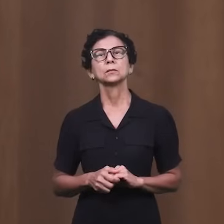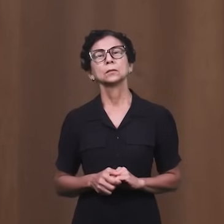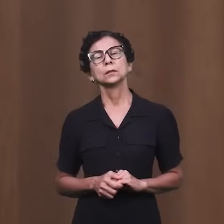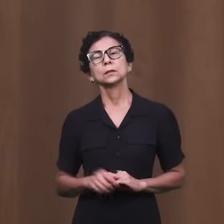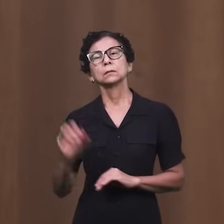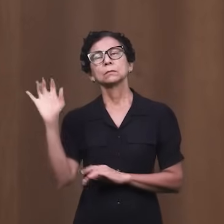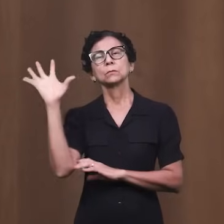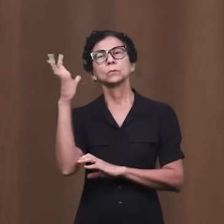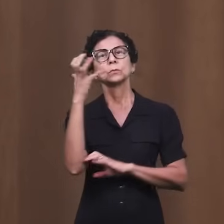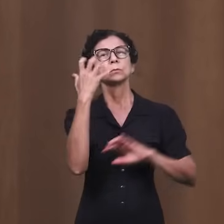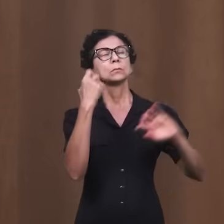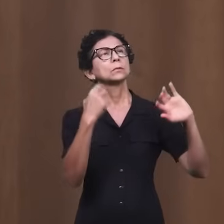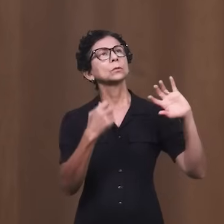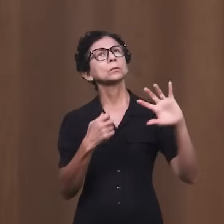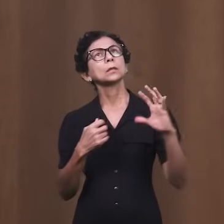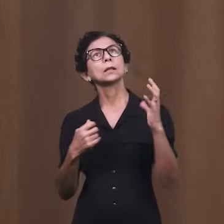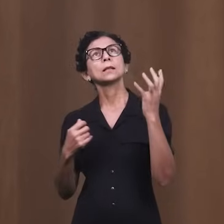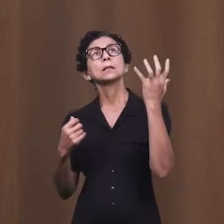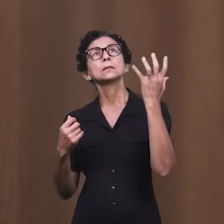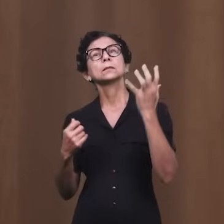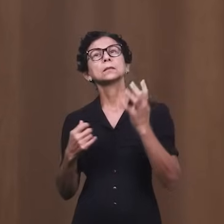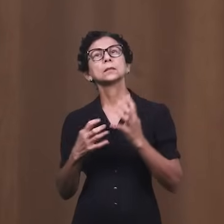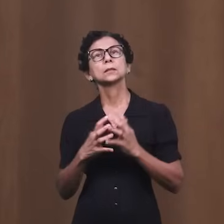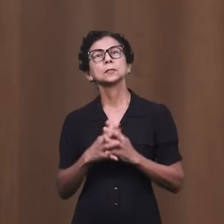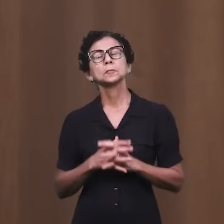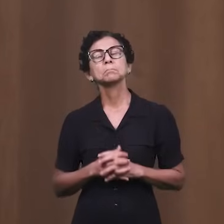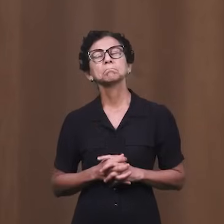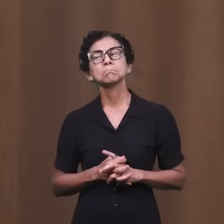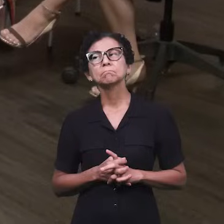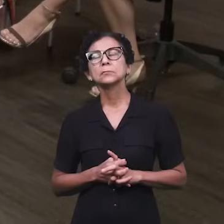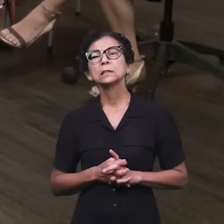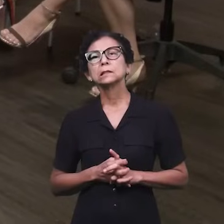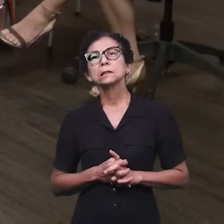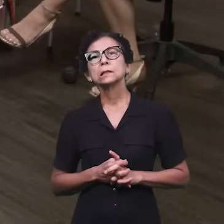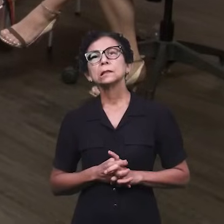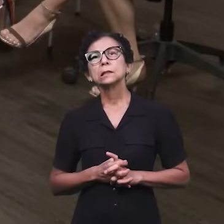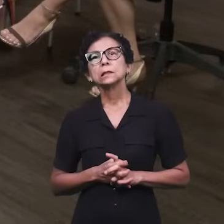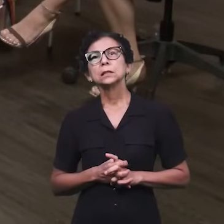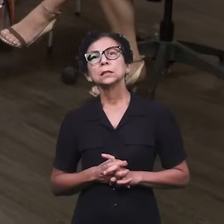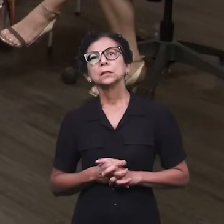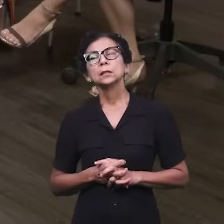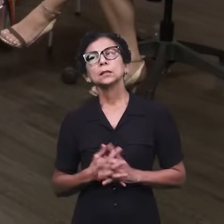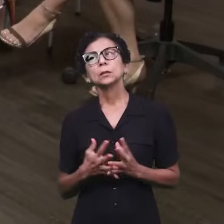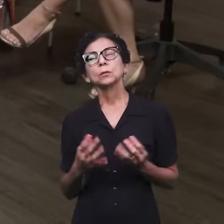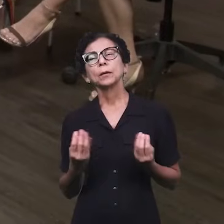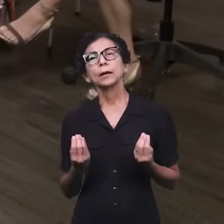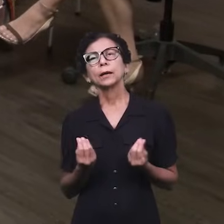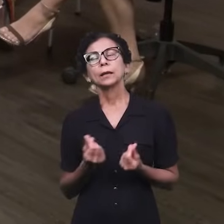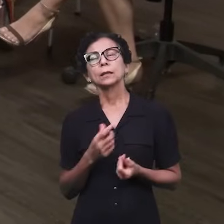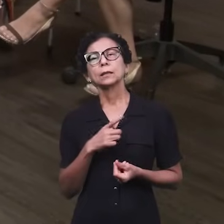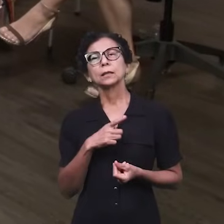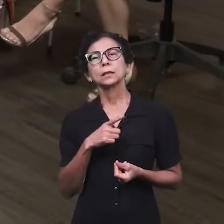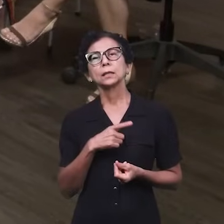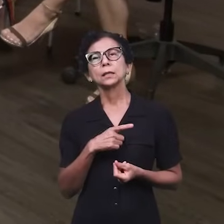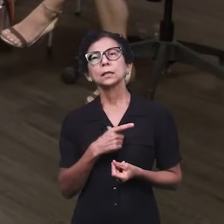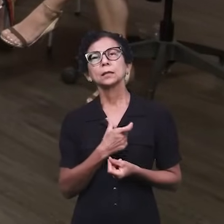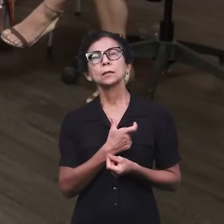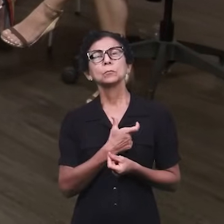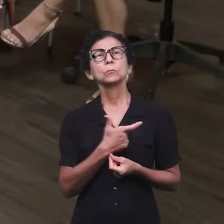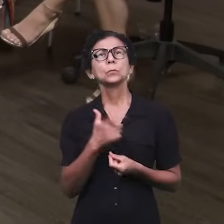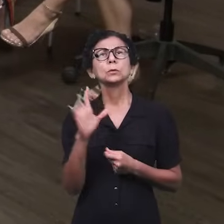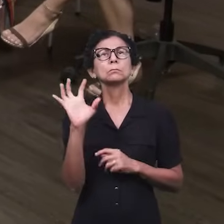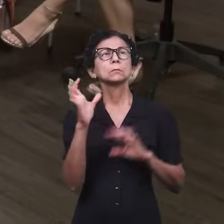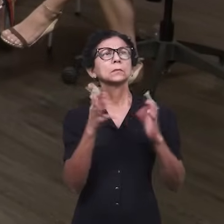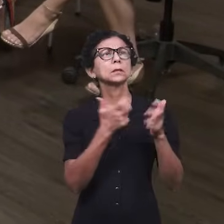Retiro em meio à natureza eu tinha eu teria muitos elementos assim para